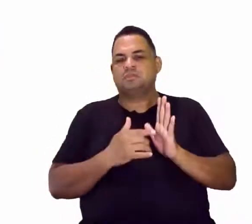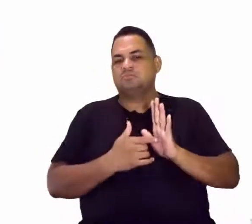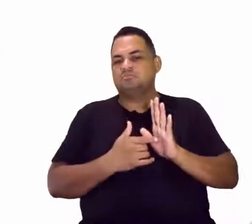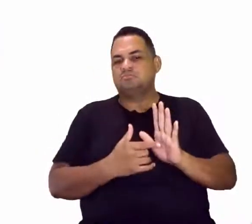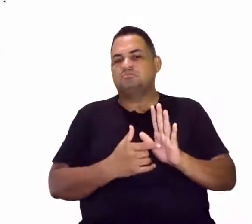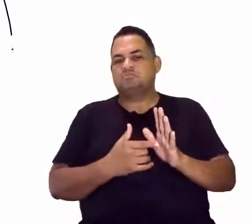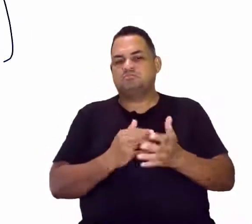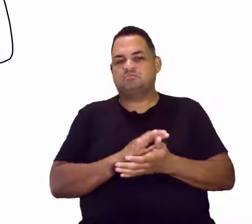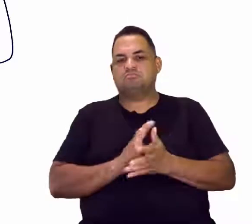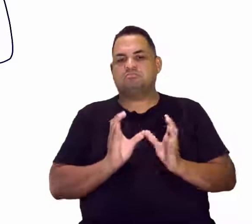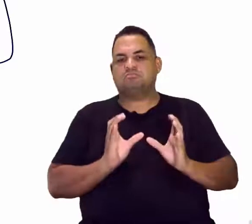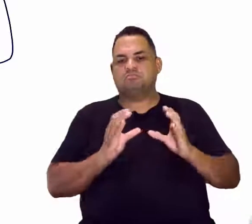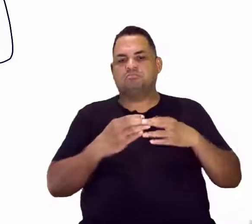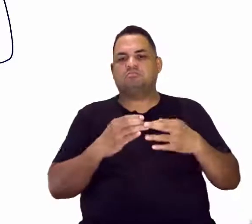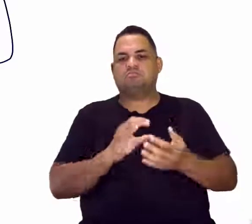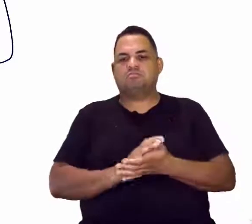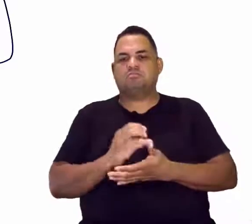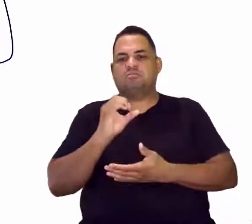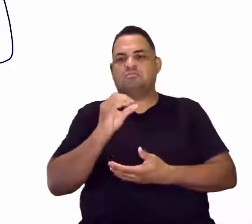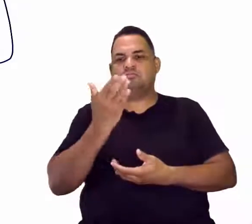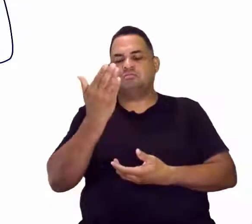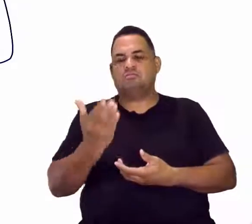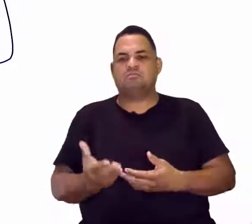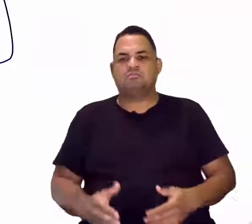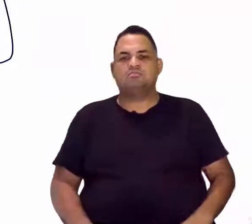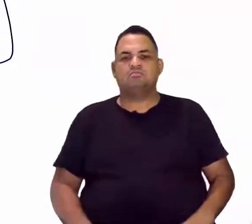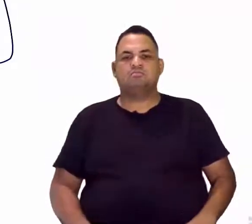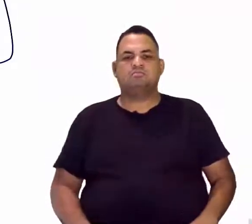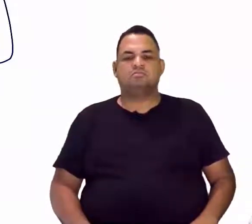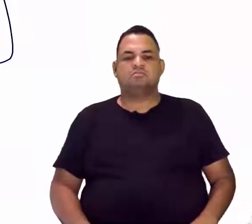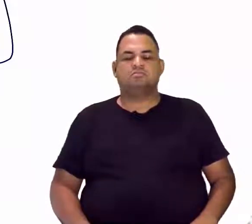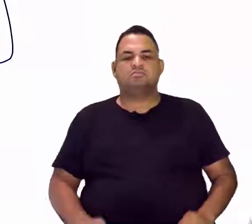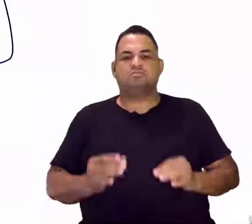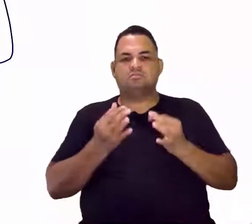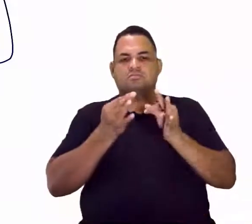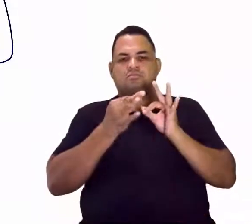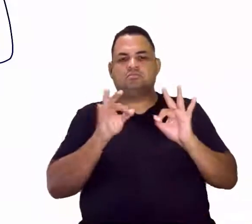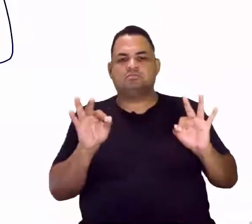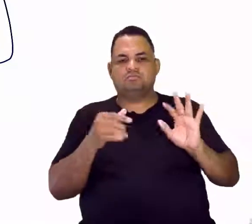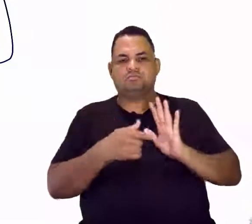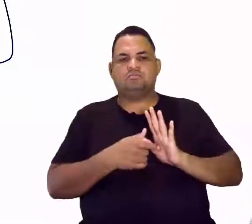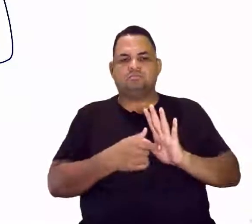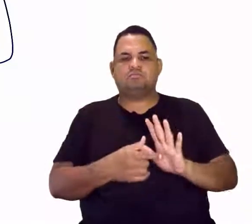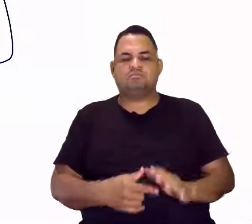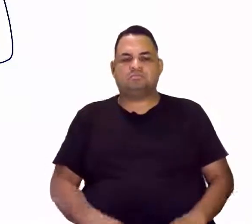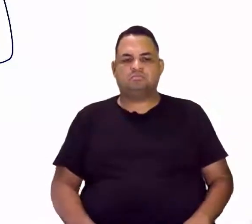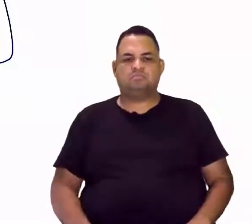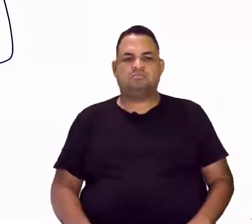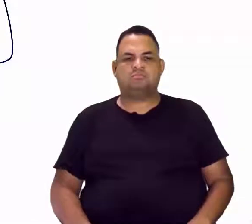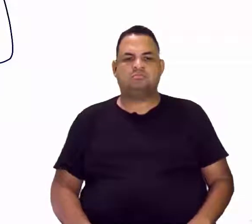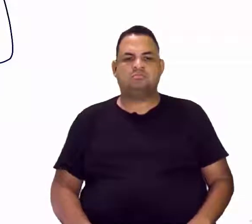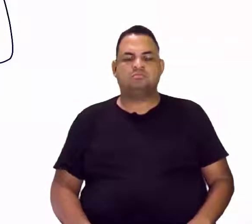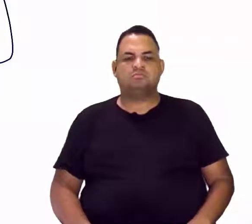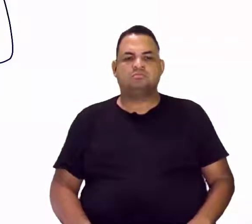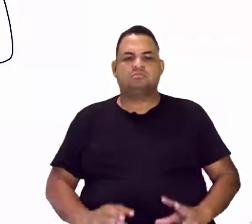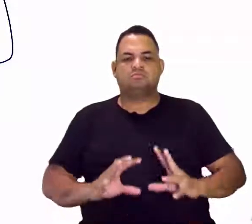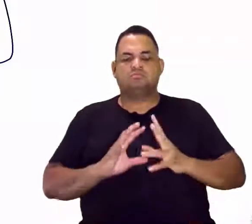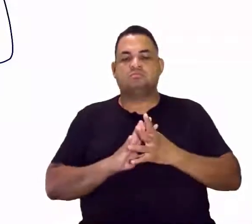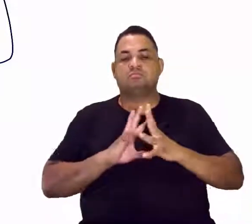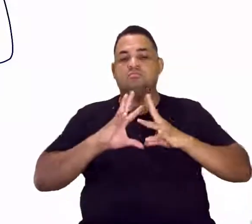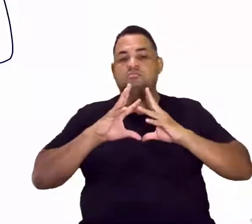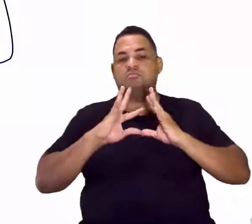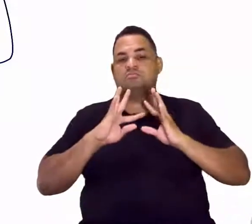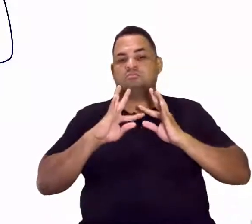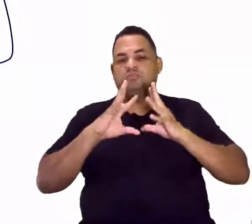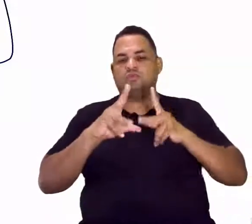que é esse daqui, ó. Tá? Isso aqui é só a forma simplificada de representar. Todo ácido que